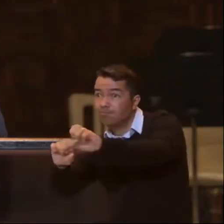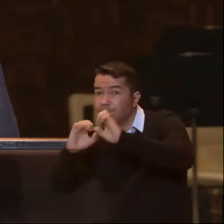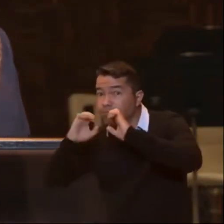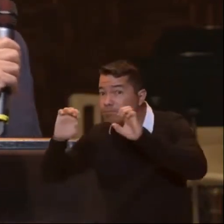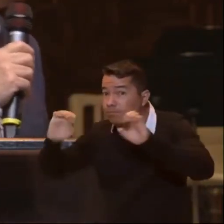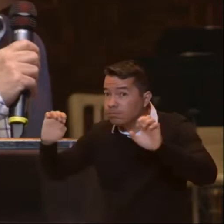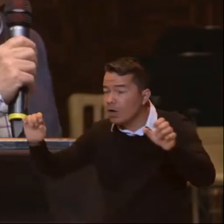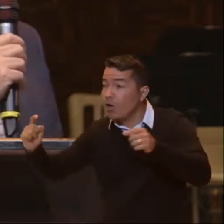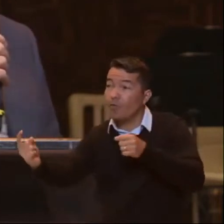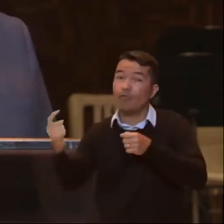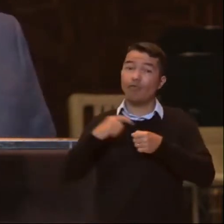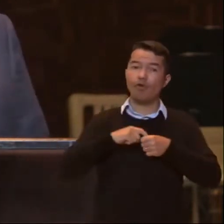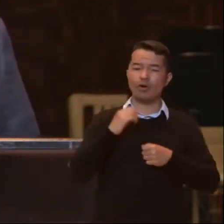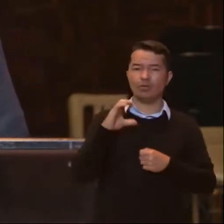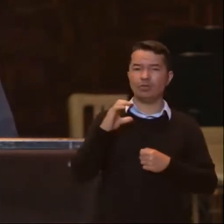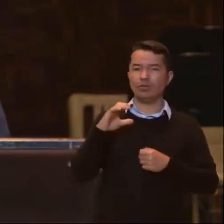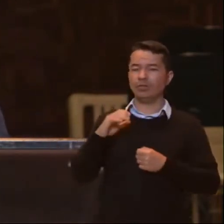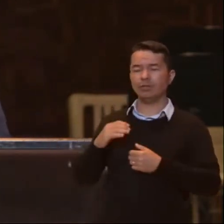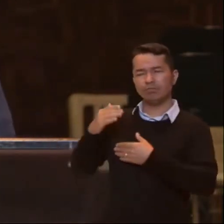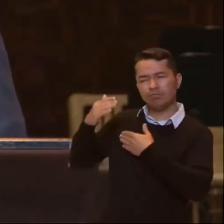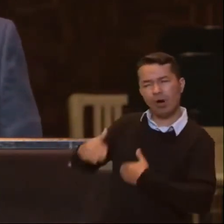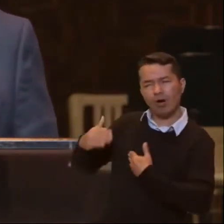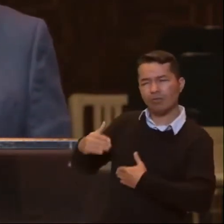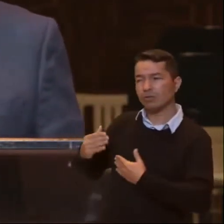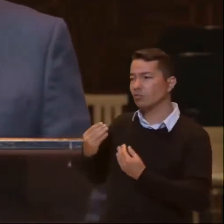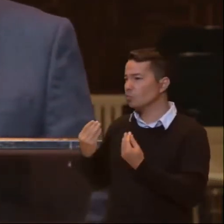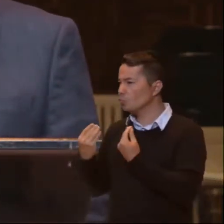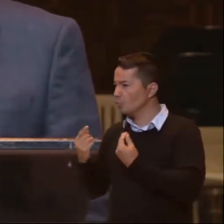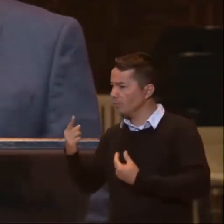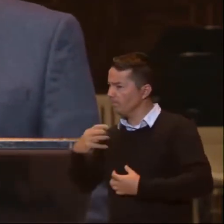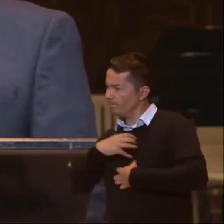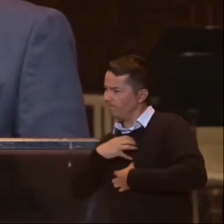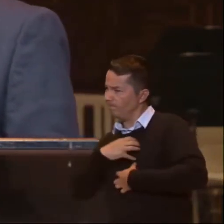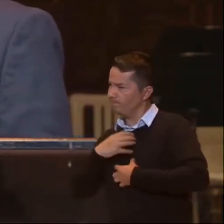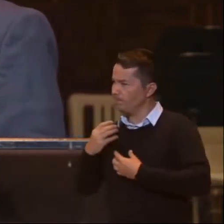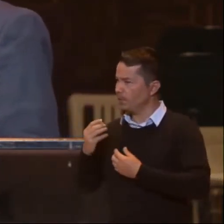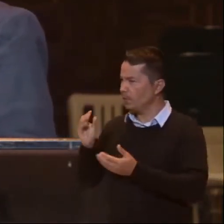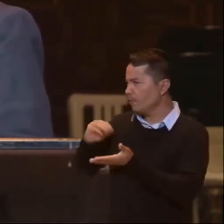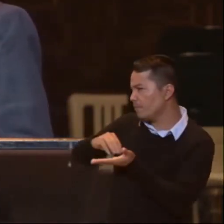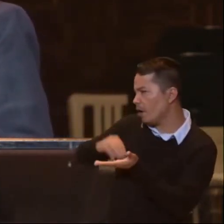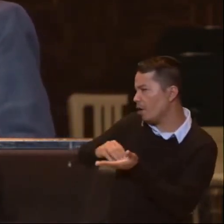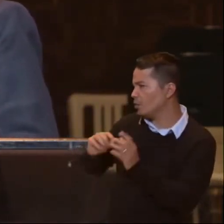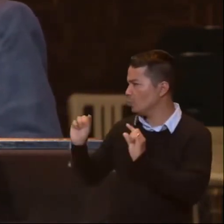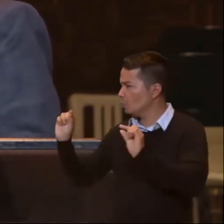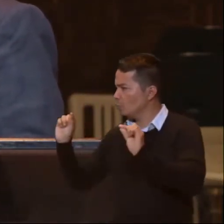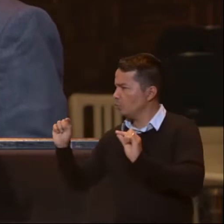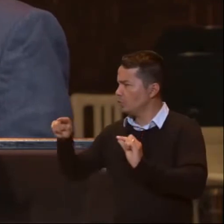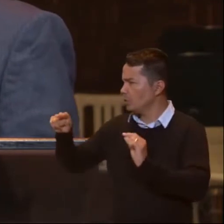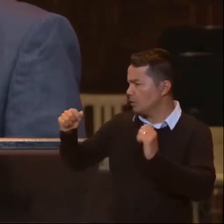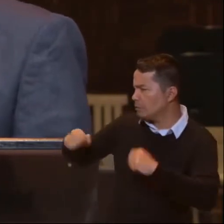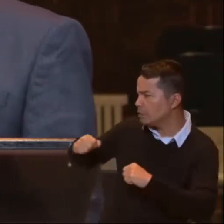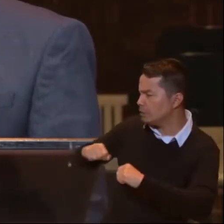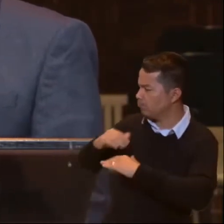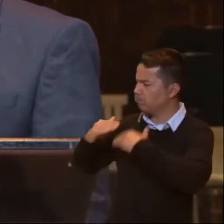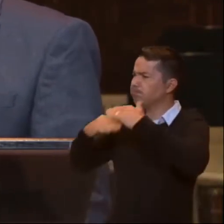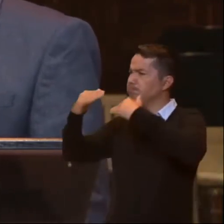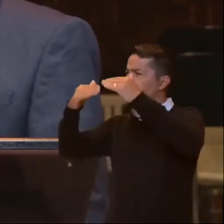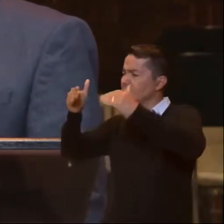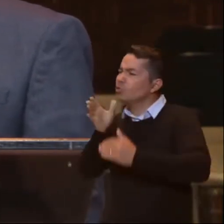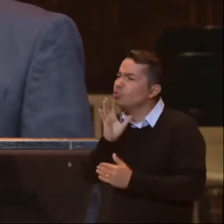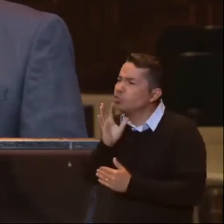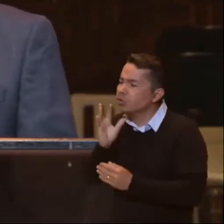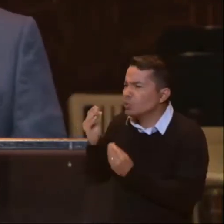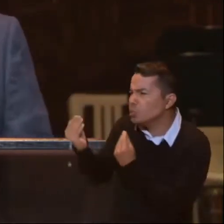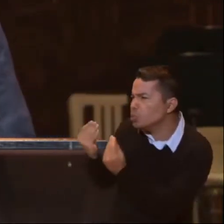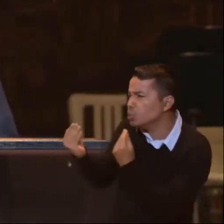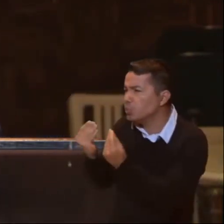aí, o que é que você sentiu? Como é que foi? Qual foi a deficiência? Qual foi a área que você precisa de crescimento?